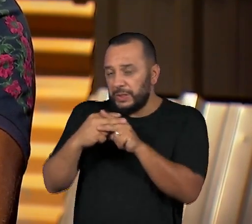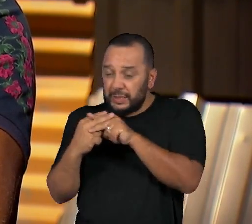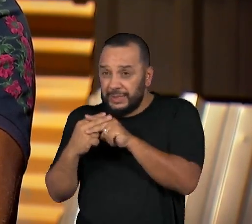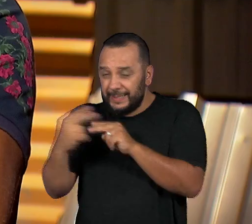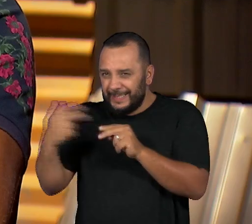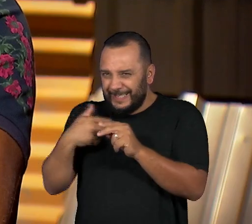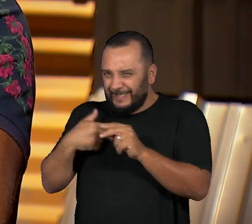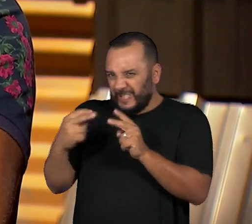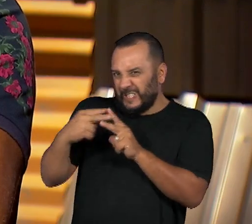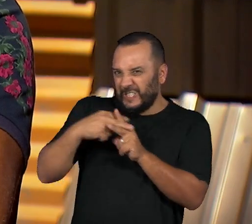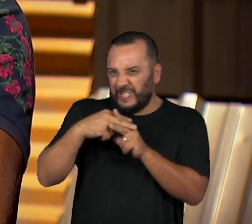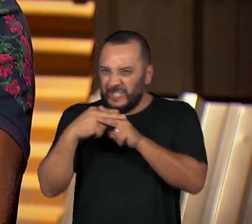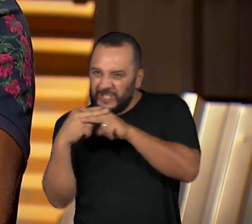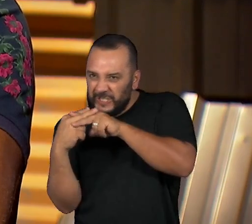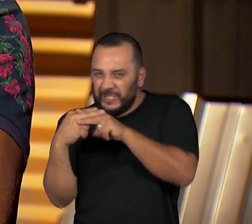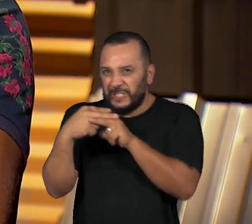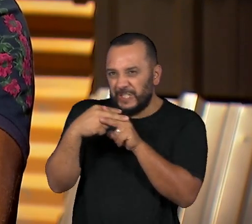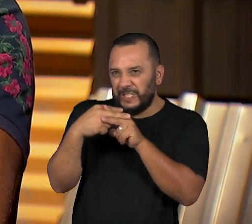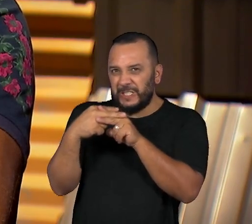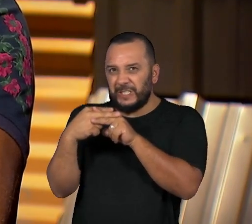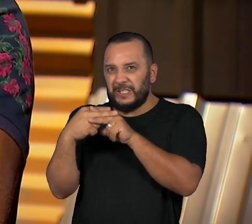consegue